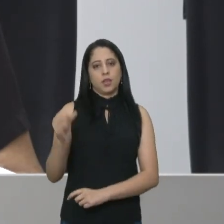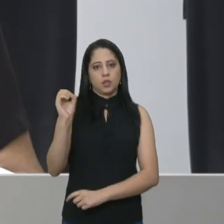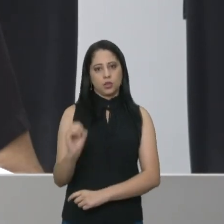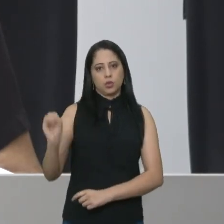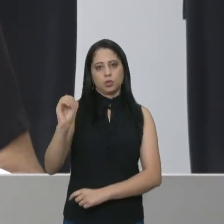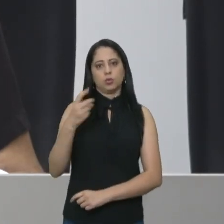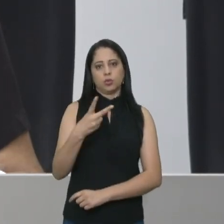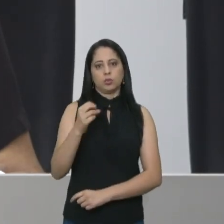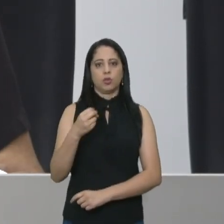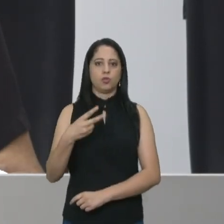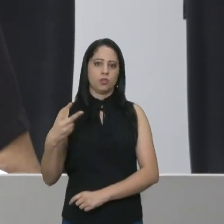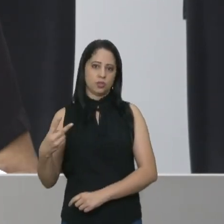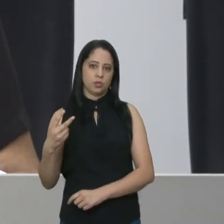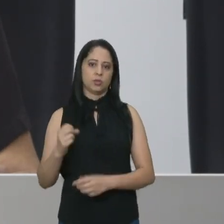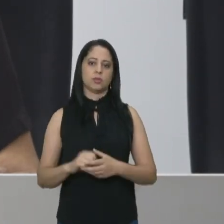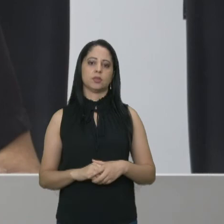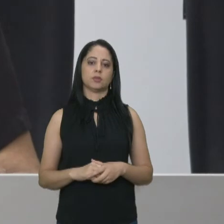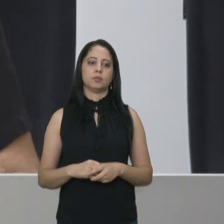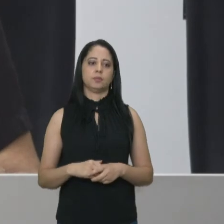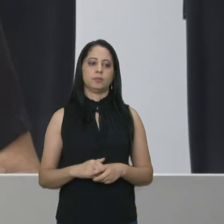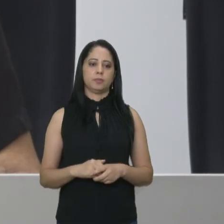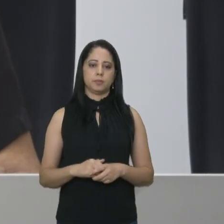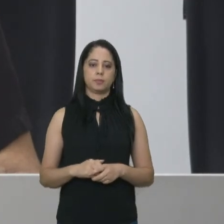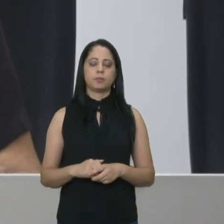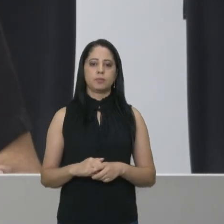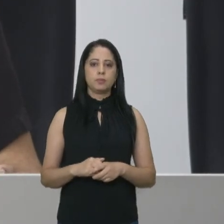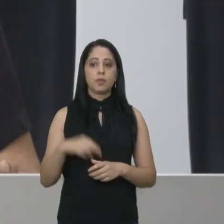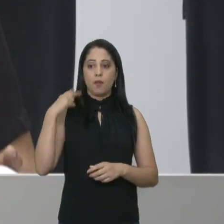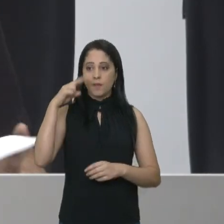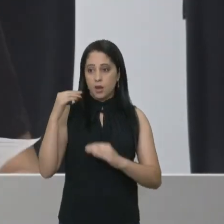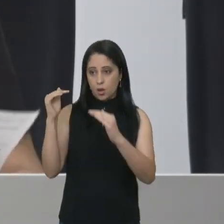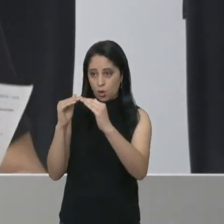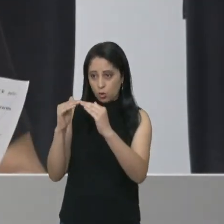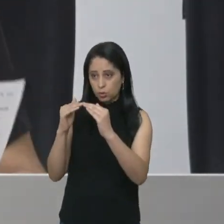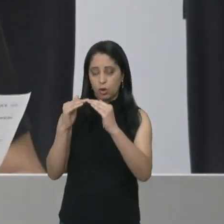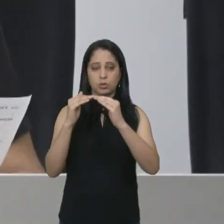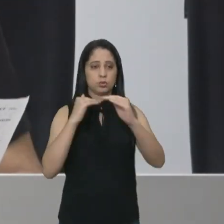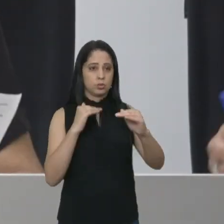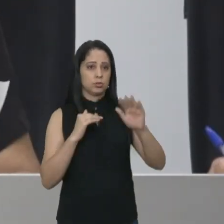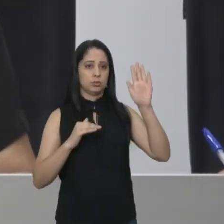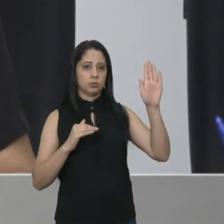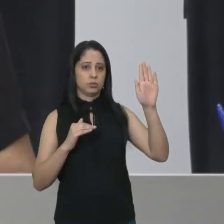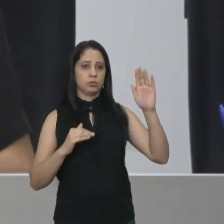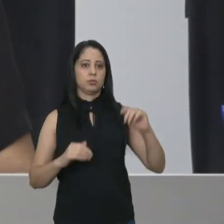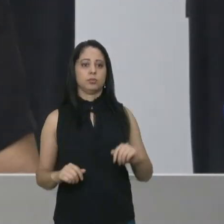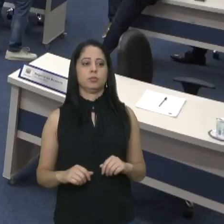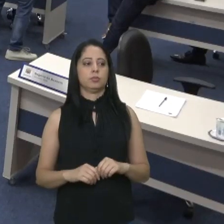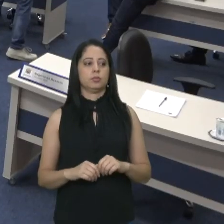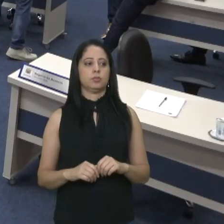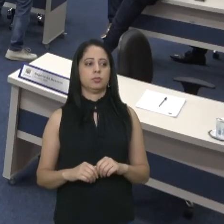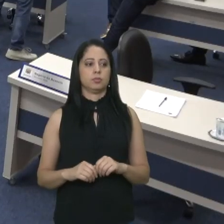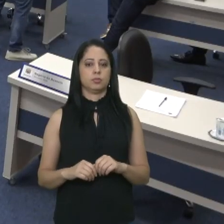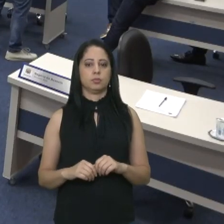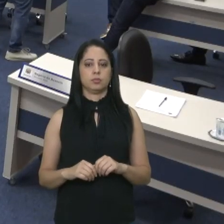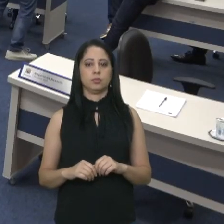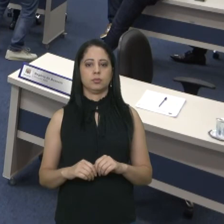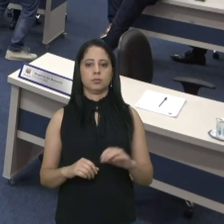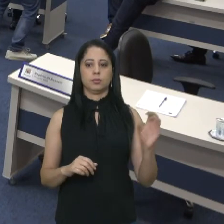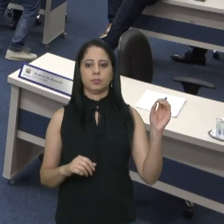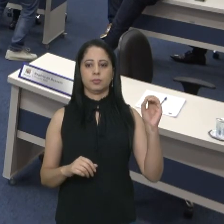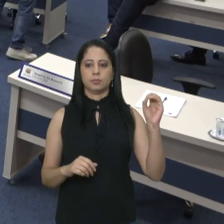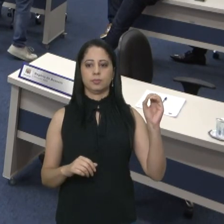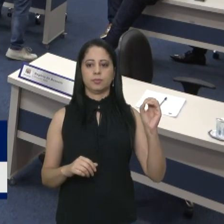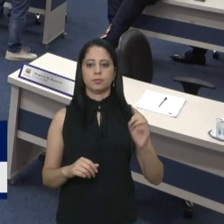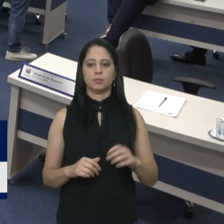2022, 60ª primeira sessão ordinária. Vereadores favoráveis, permaneçam como estão. Os contrários, que se manifestem. Nenhum voto